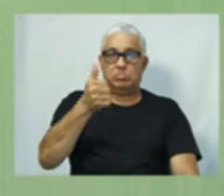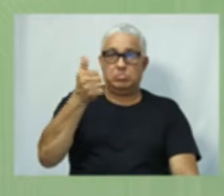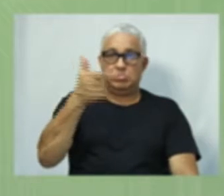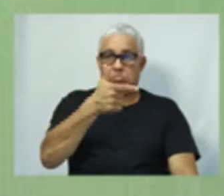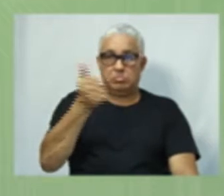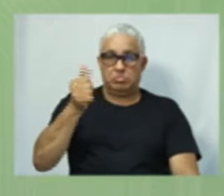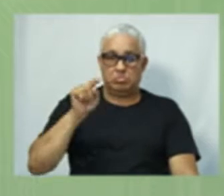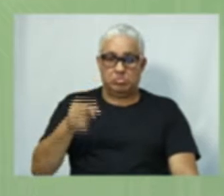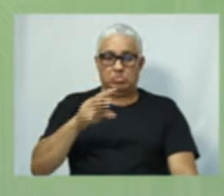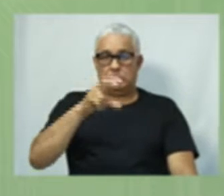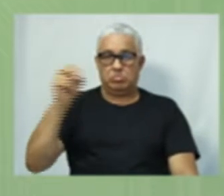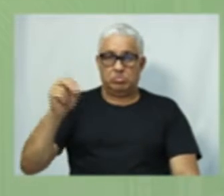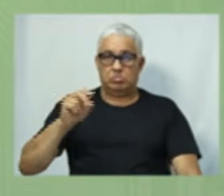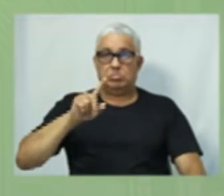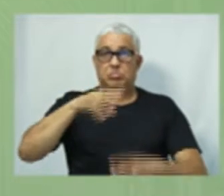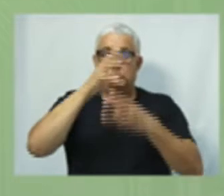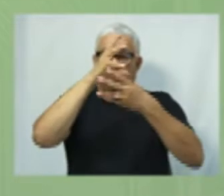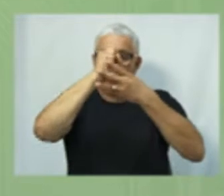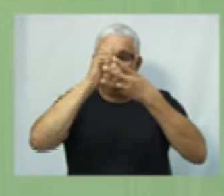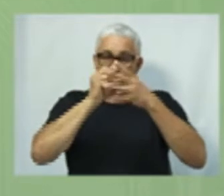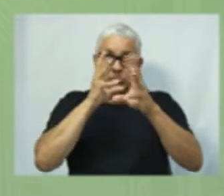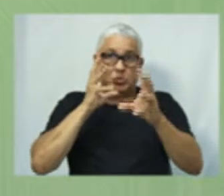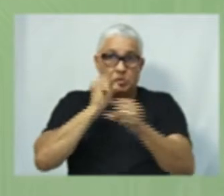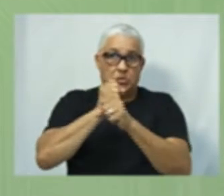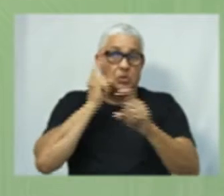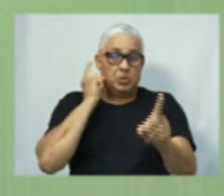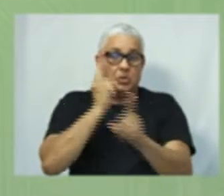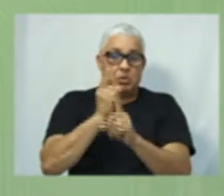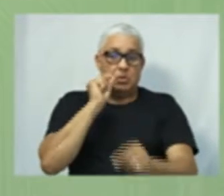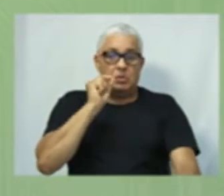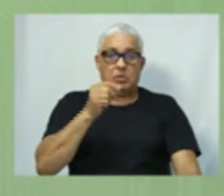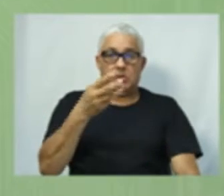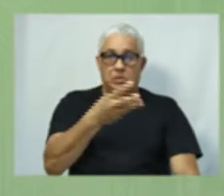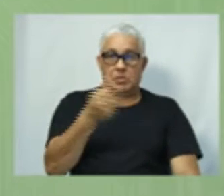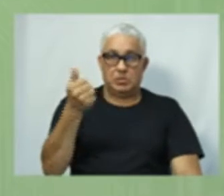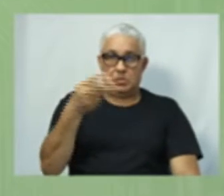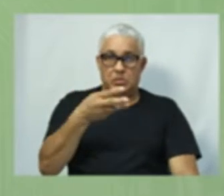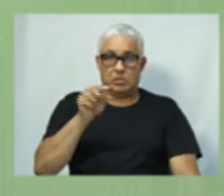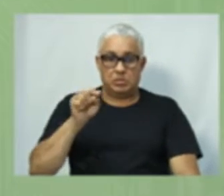deles. Fez a soma, achamos o quê?